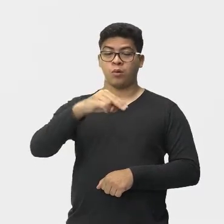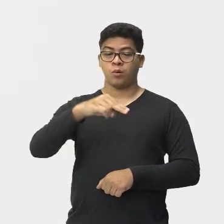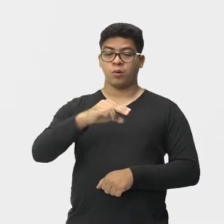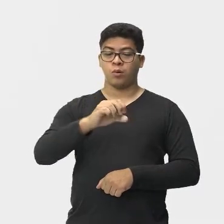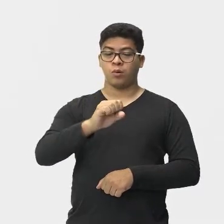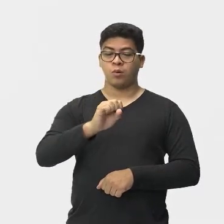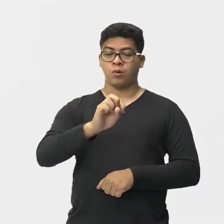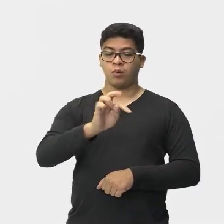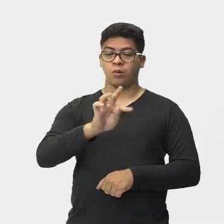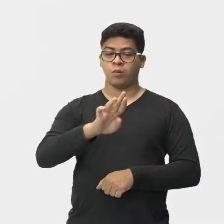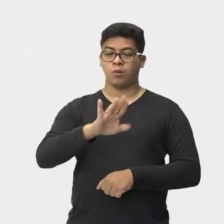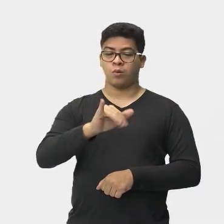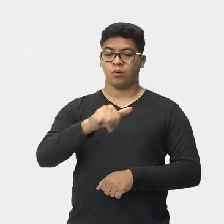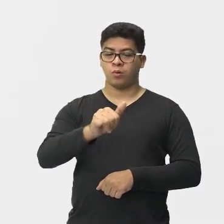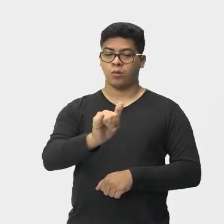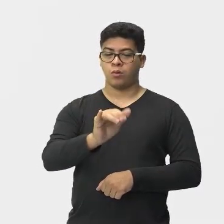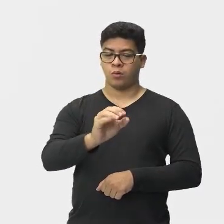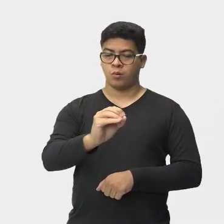construyó.